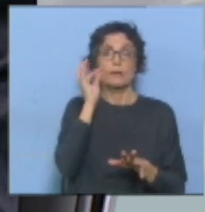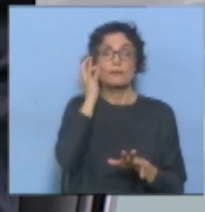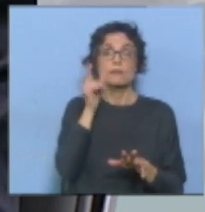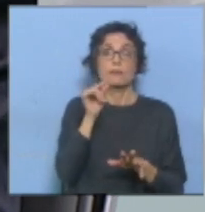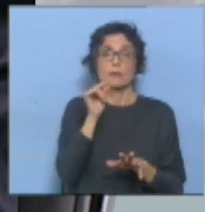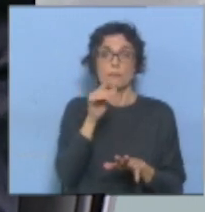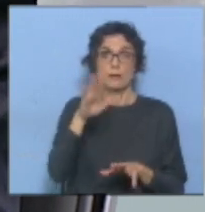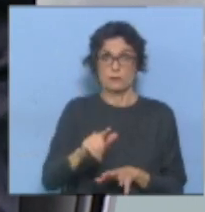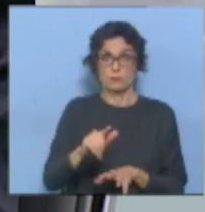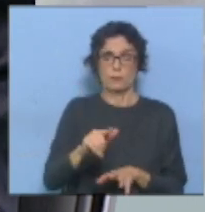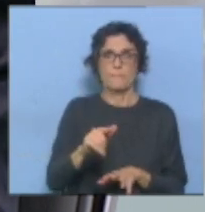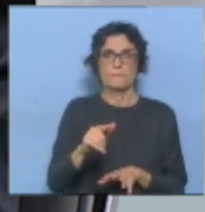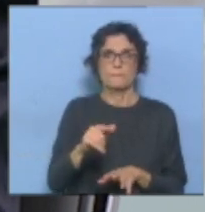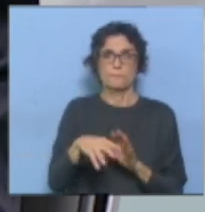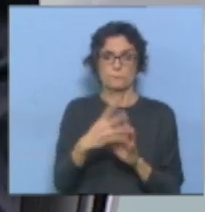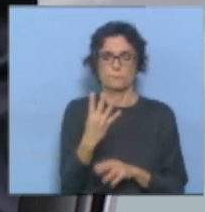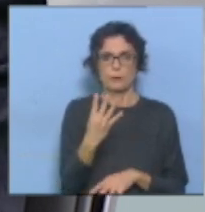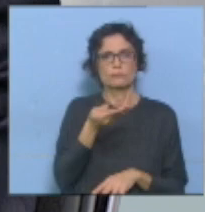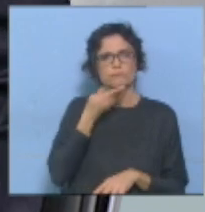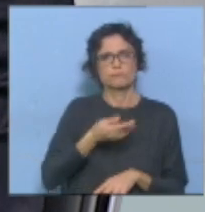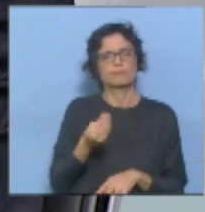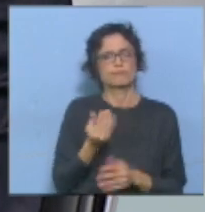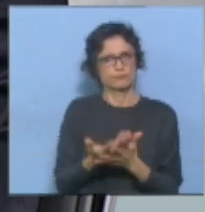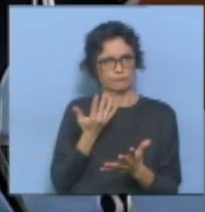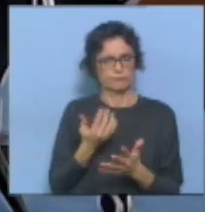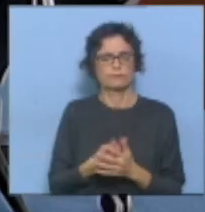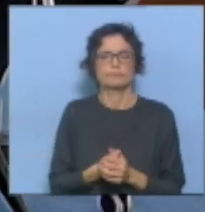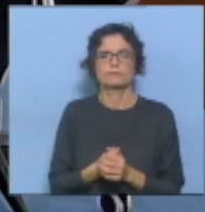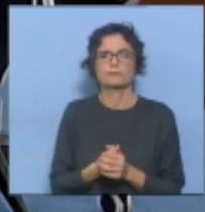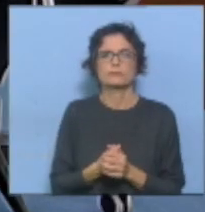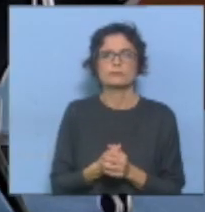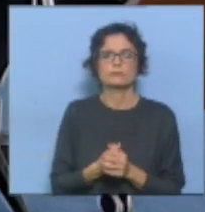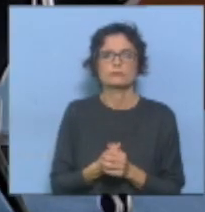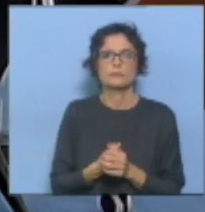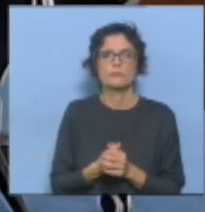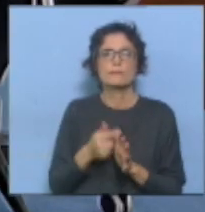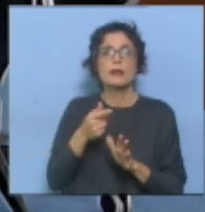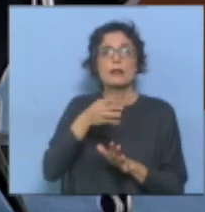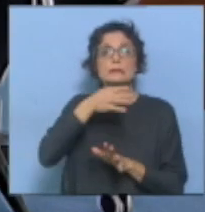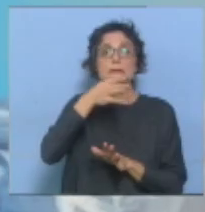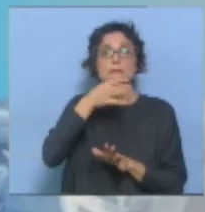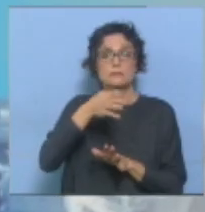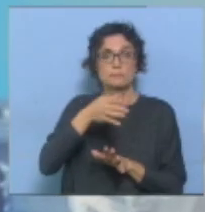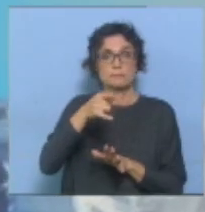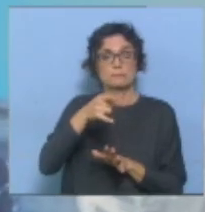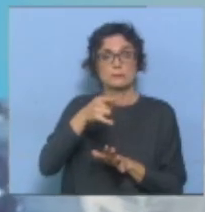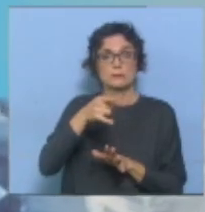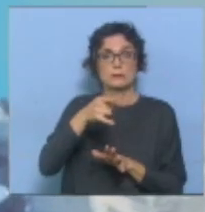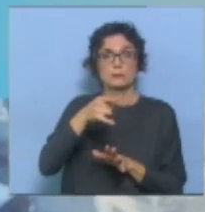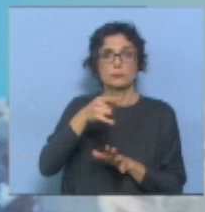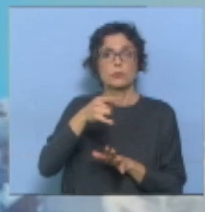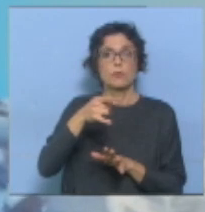com experiências muito significativas a este propósito. Na mensagem alusiva a esta ocasião, a reitora da